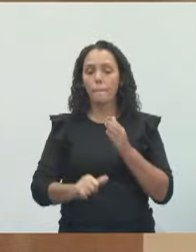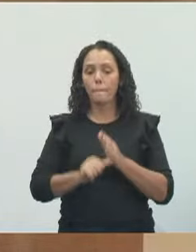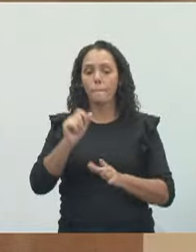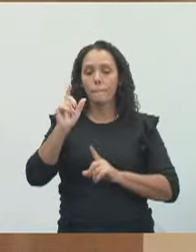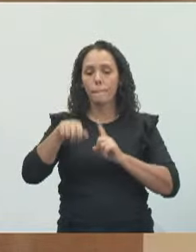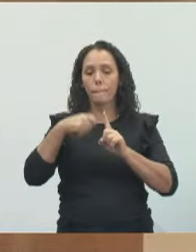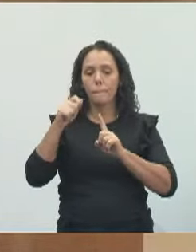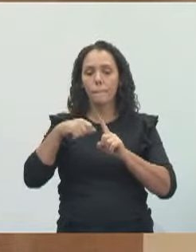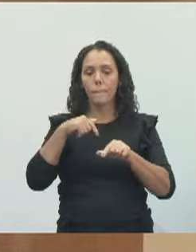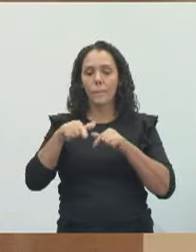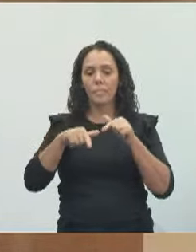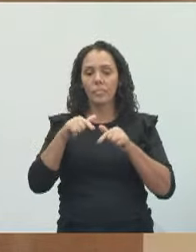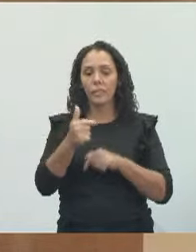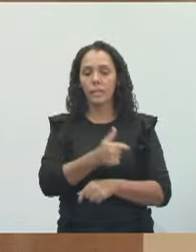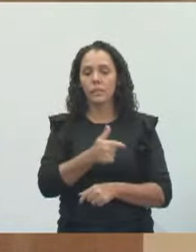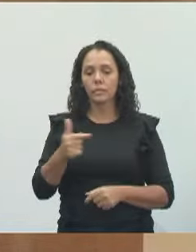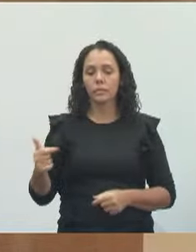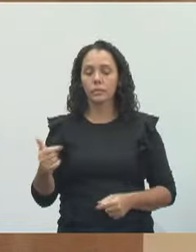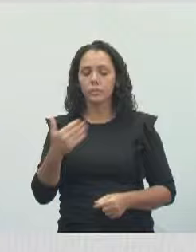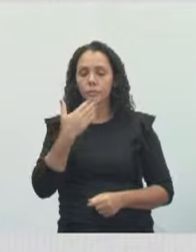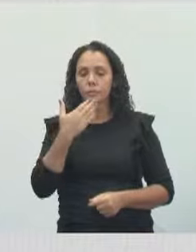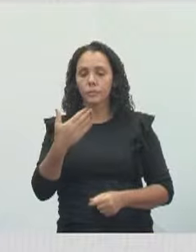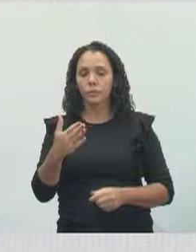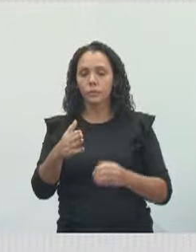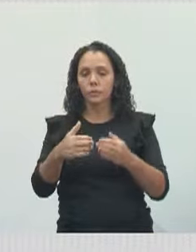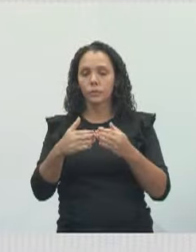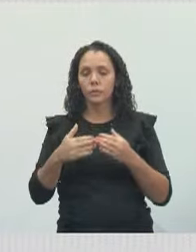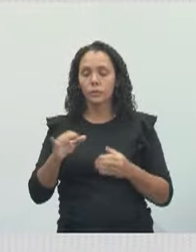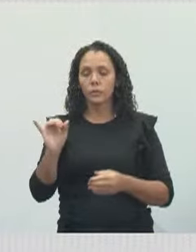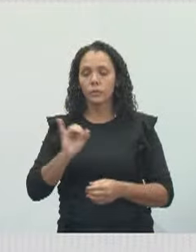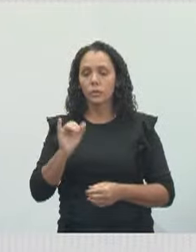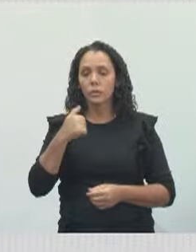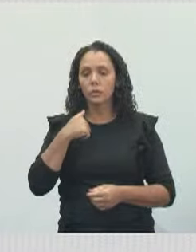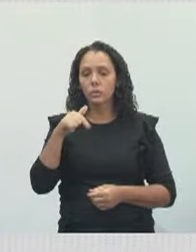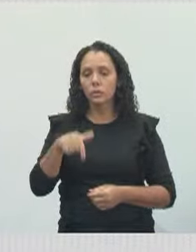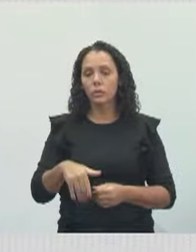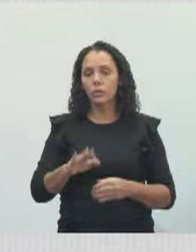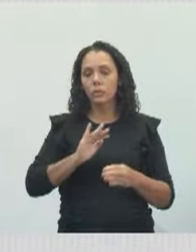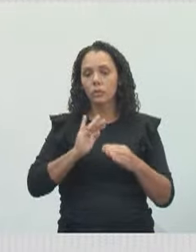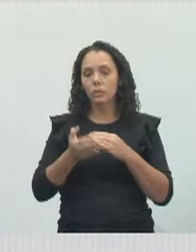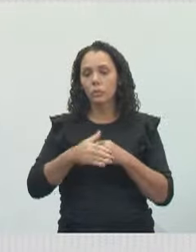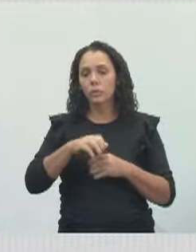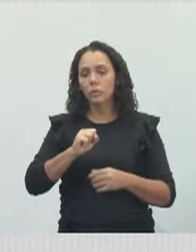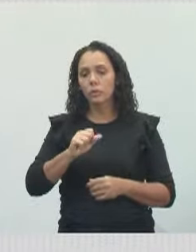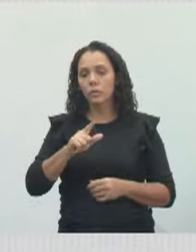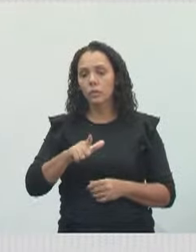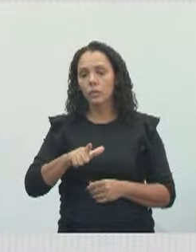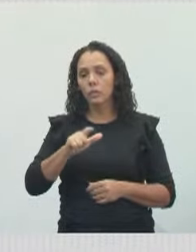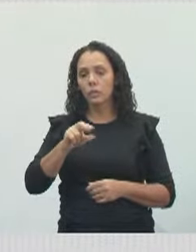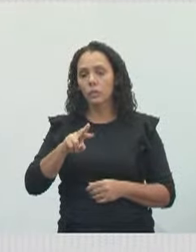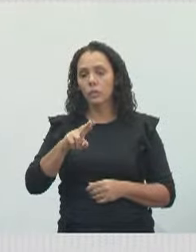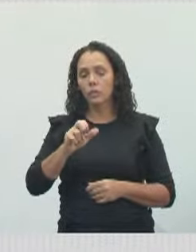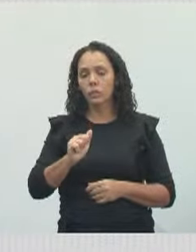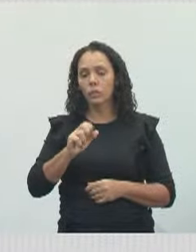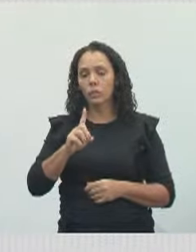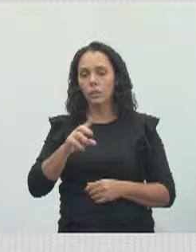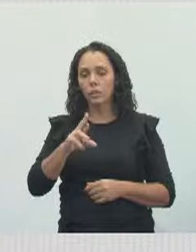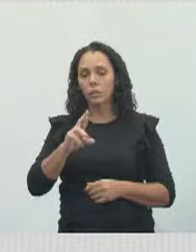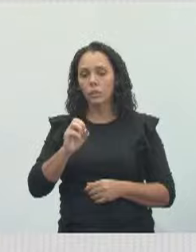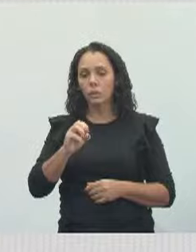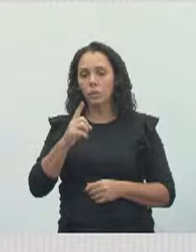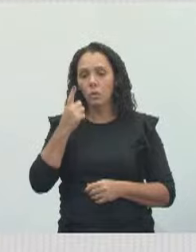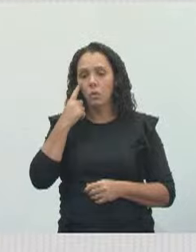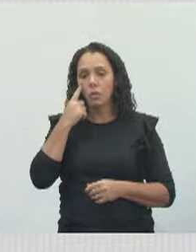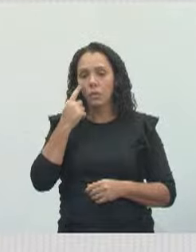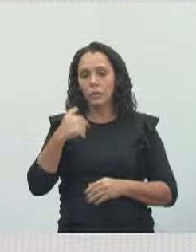vídeo aí do nosso trabalho que a gente fez a semana, por favor. Olá pessoal, estou aqui na cidade de Salvador, aqui na Avenida Santo Ivo, né? Olha só, a gente está olhando aqui, né?